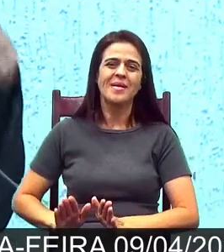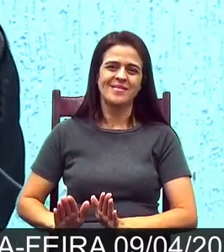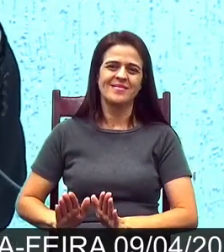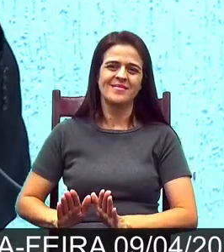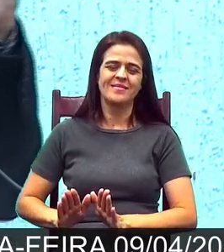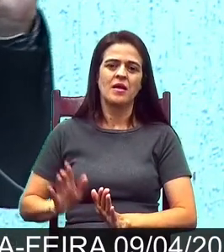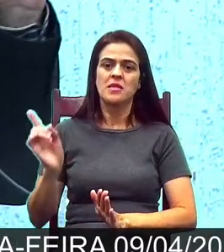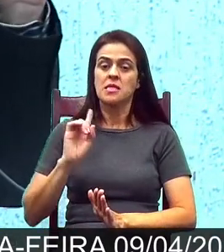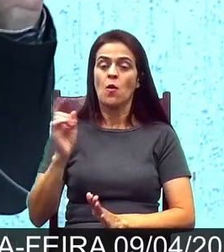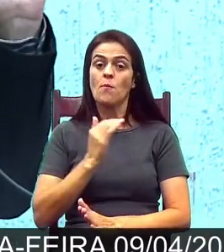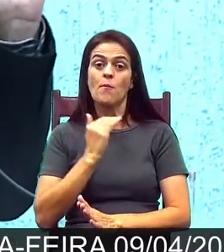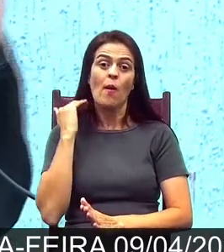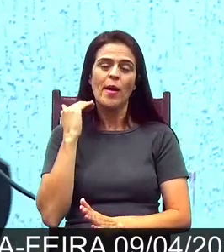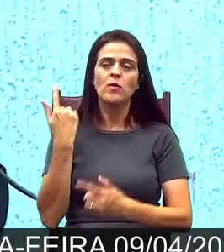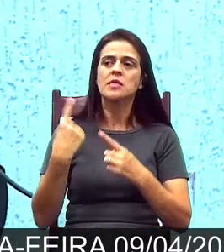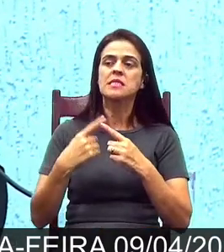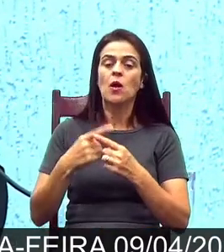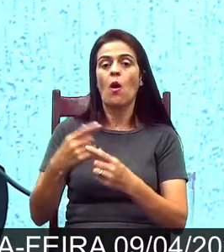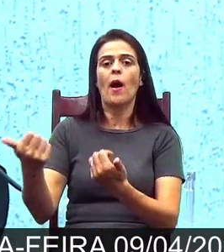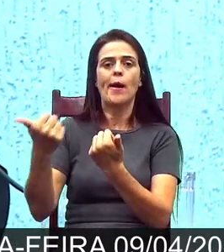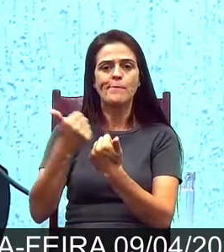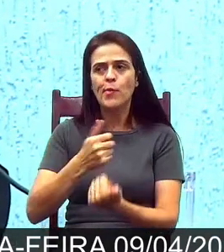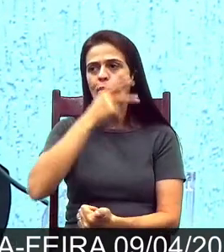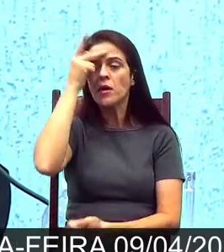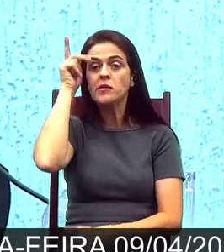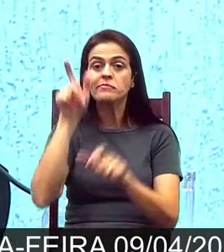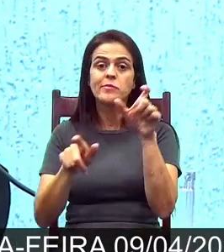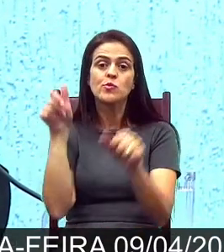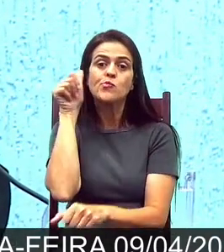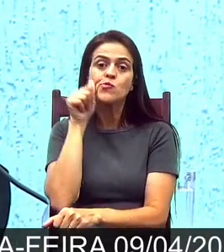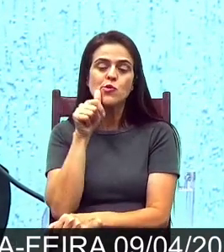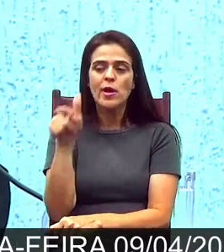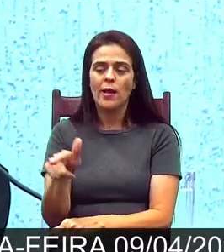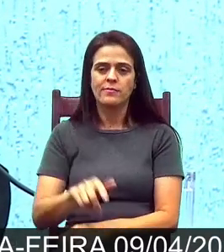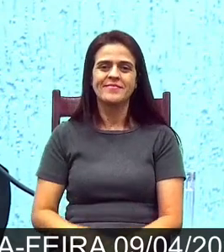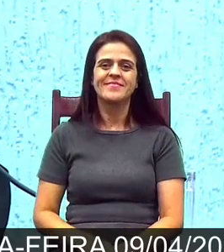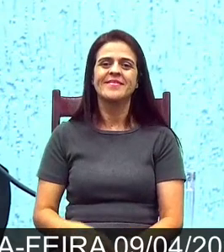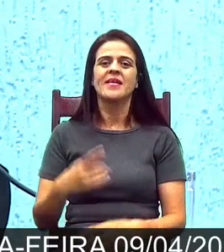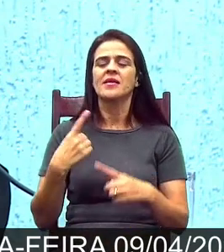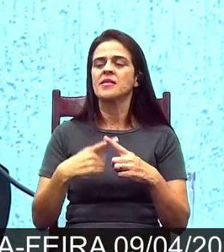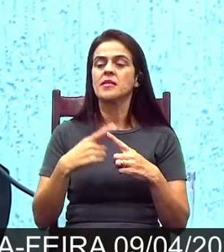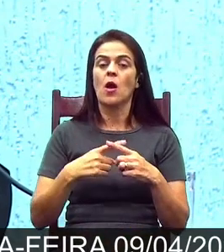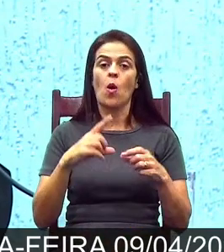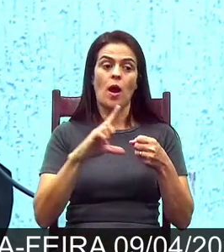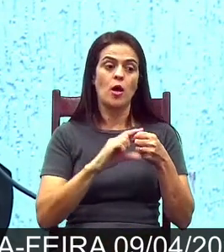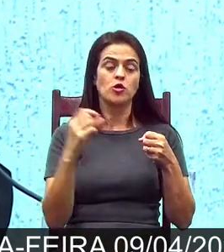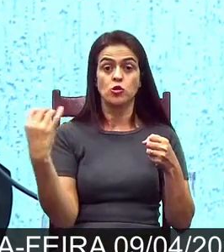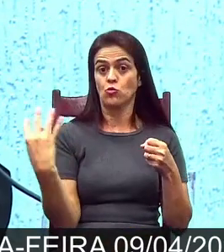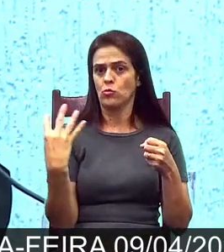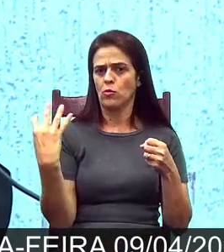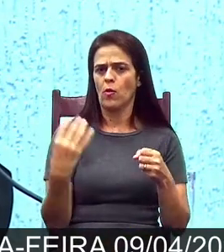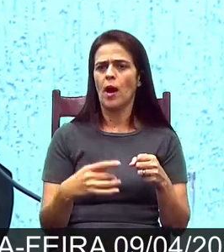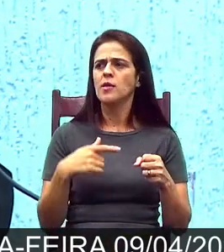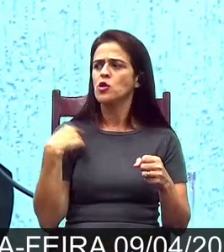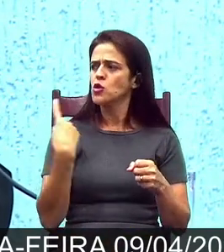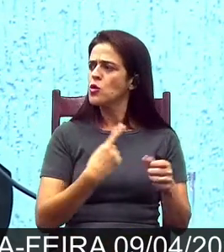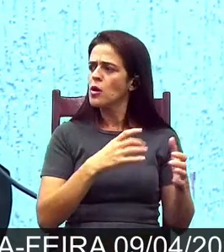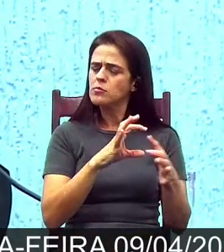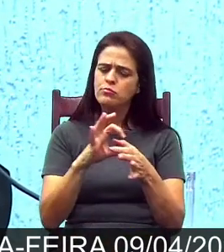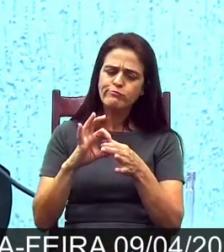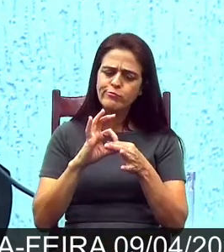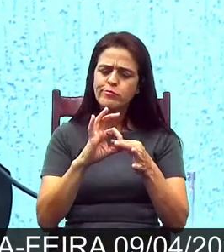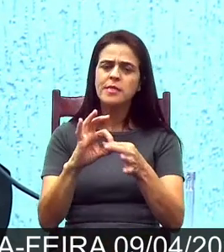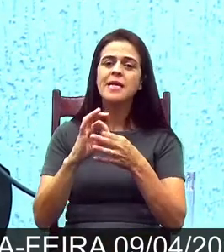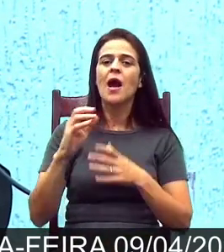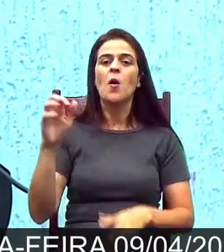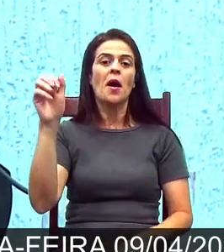saúde para oferecimento de apoio multiprofissional às mulheres. Artigo 4º. Para a consecução da presente lei, poderá ser firmadas parcerias e